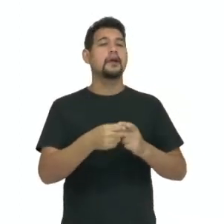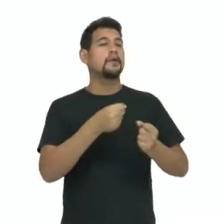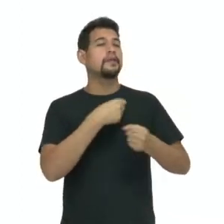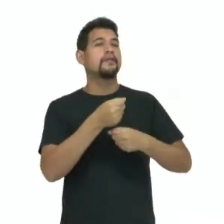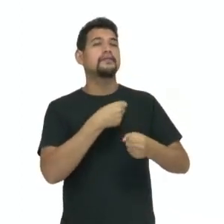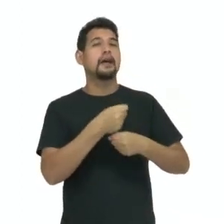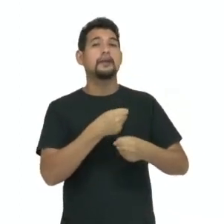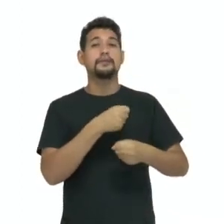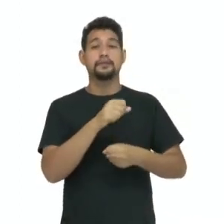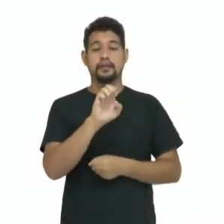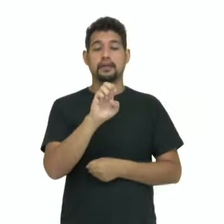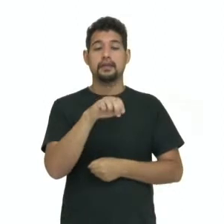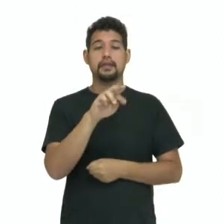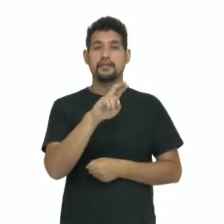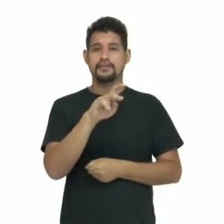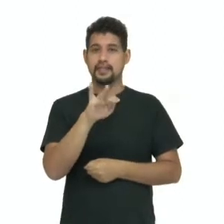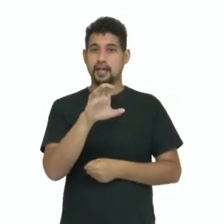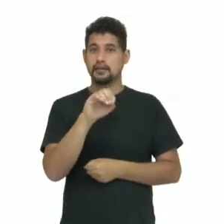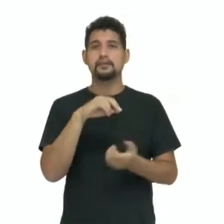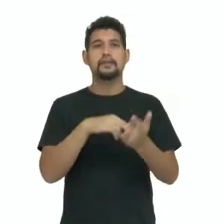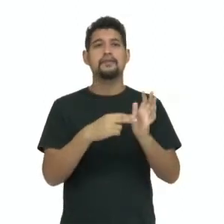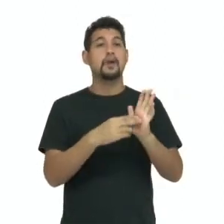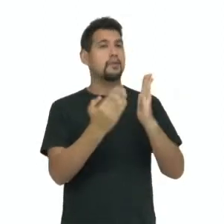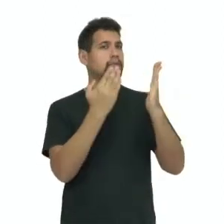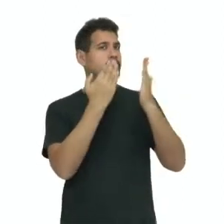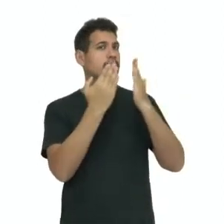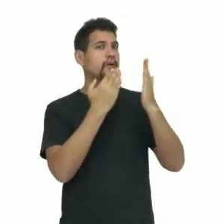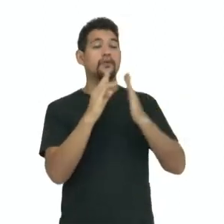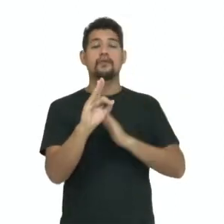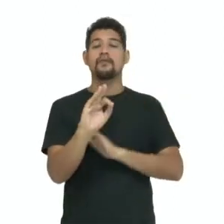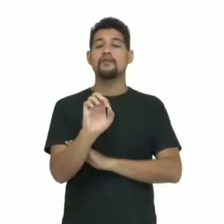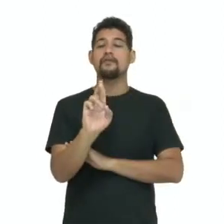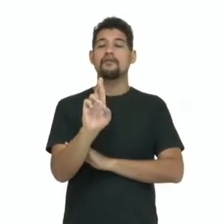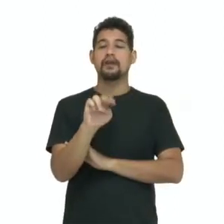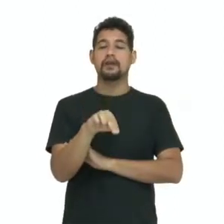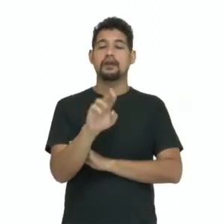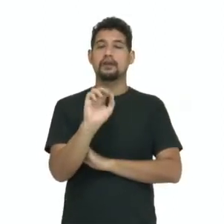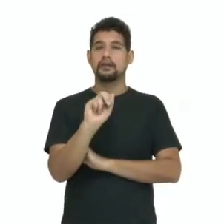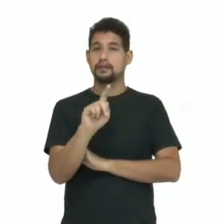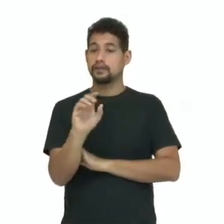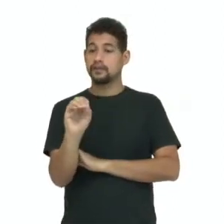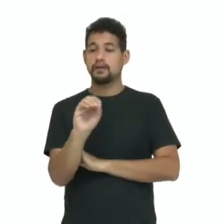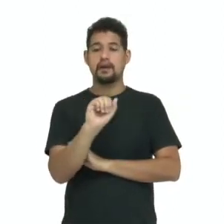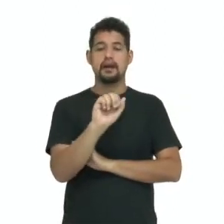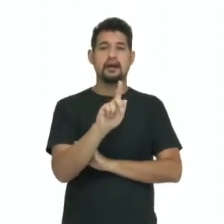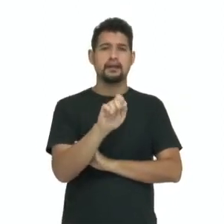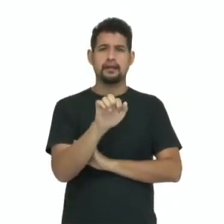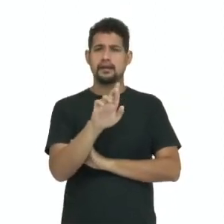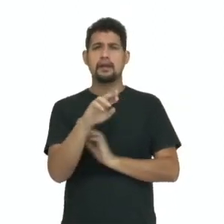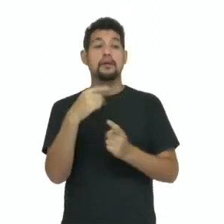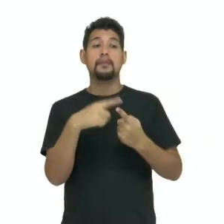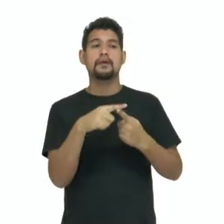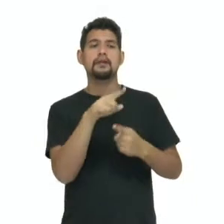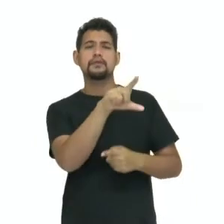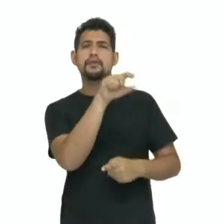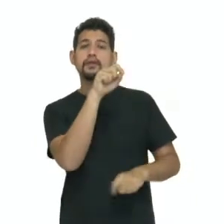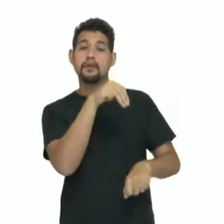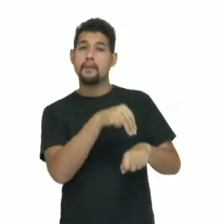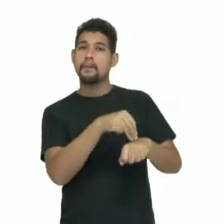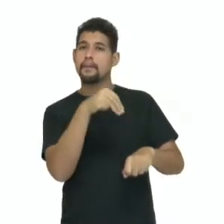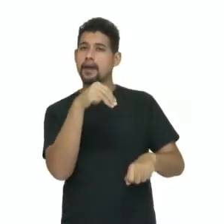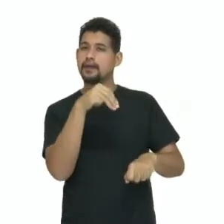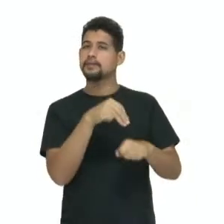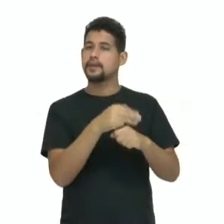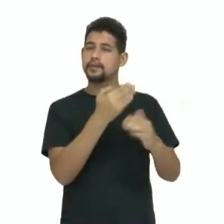entrevistado é o psicólogo Fernando Aguiar. Provavelmente, ele foi escolhido por ser mestre em psicologia e ter